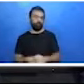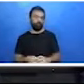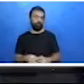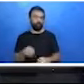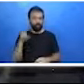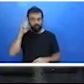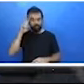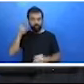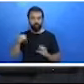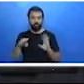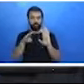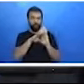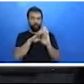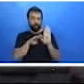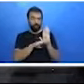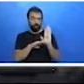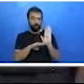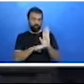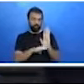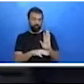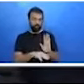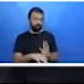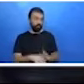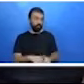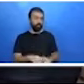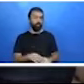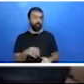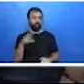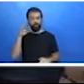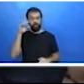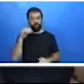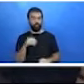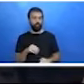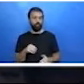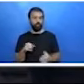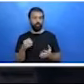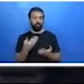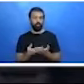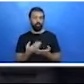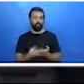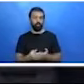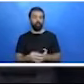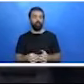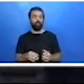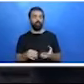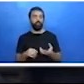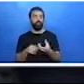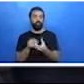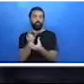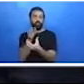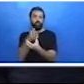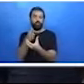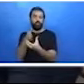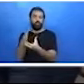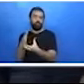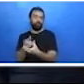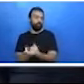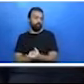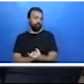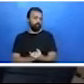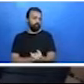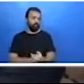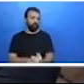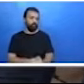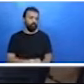Relembrando a nossa rotina de hoje, olha lá. Nós estudamos sobre as sílabas átonas e sílabas tônicas, entendemos como se